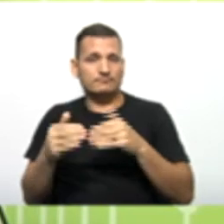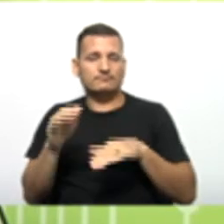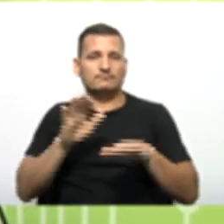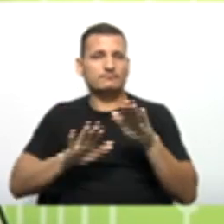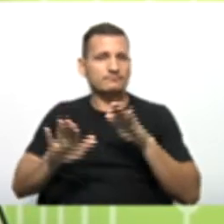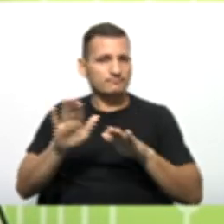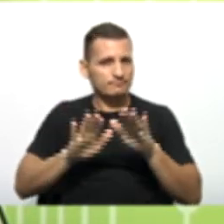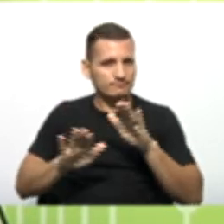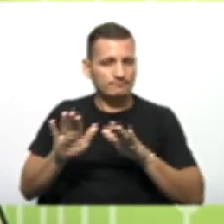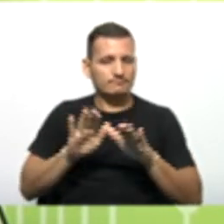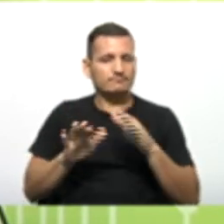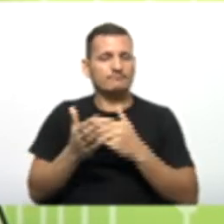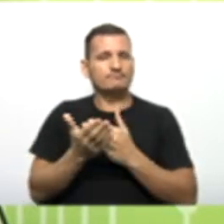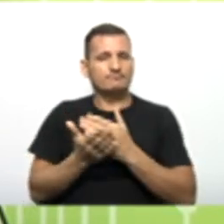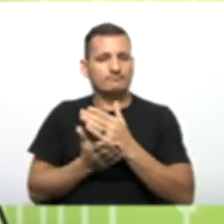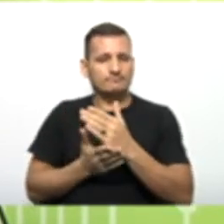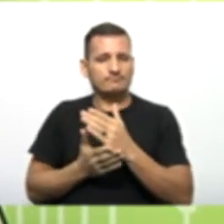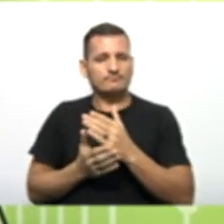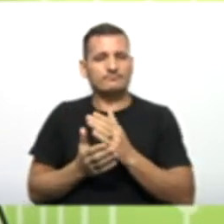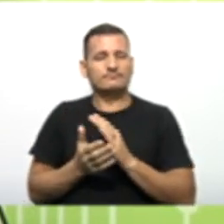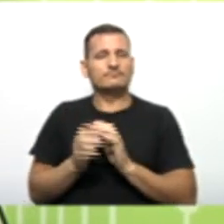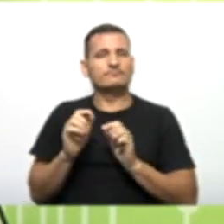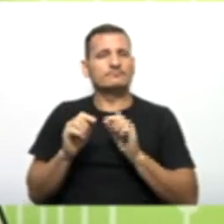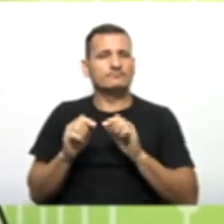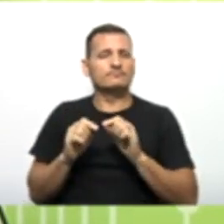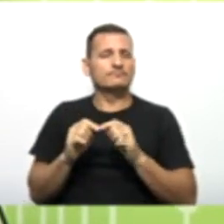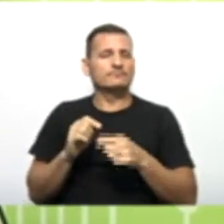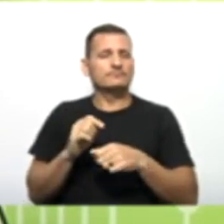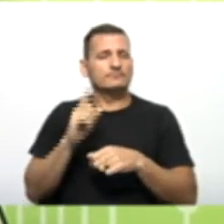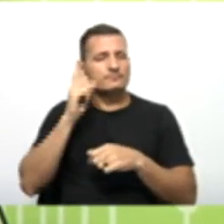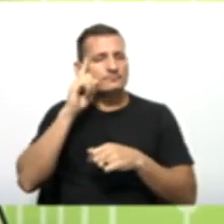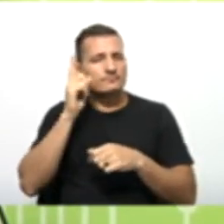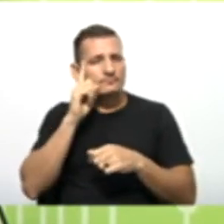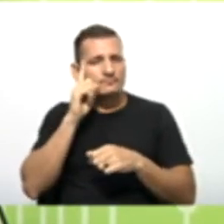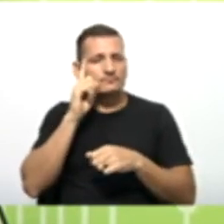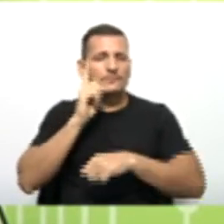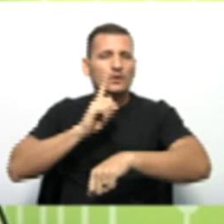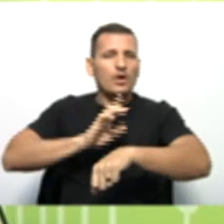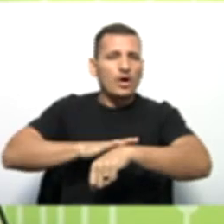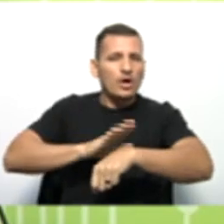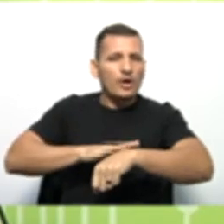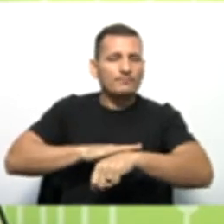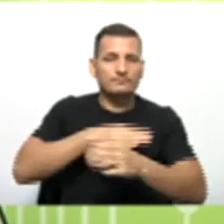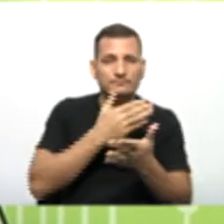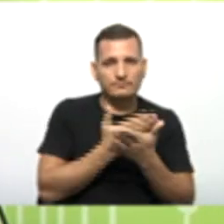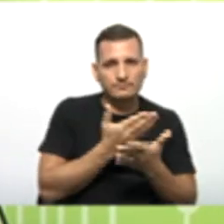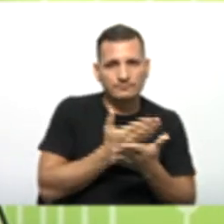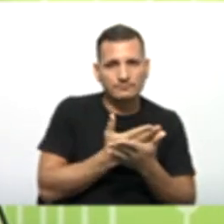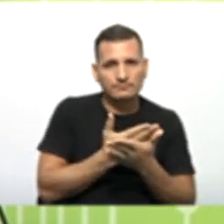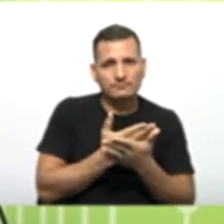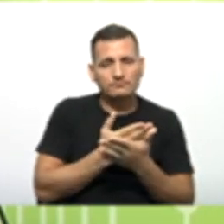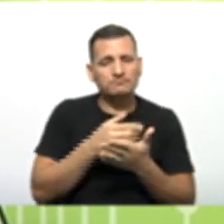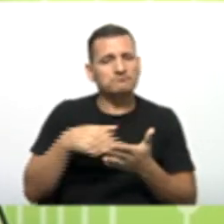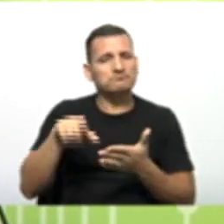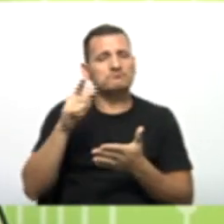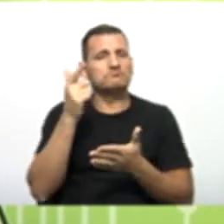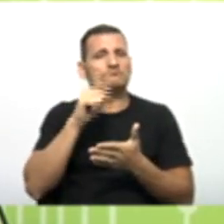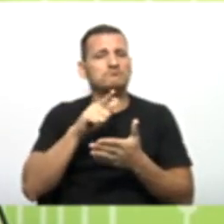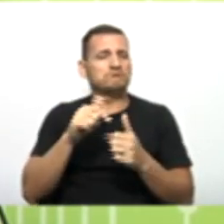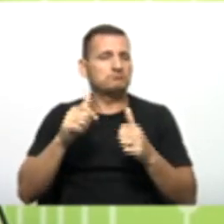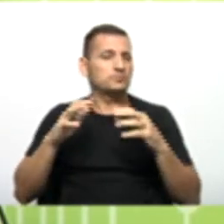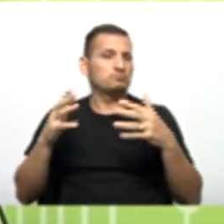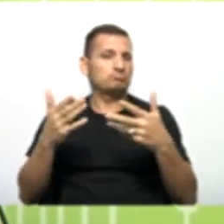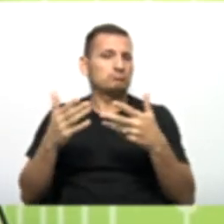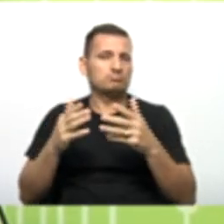comecem a adquirir se uma rotina de estudo por dia que vocês vão voltar bem tudo não só aqui no curso